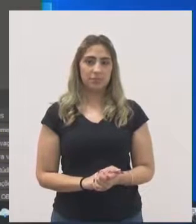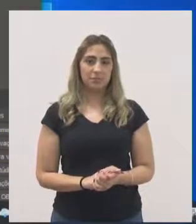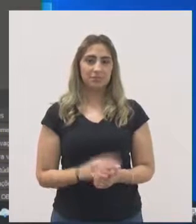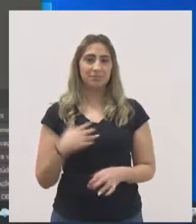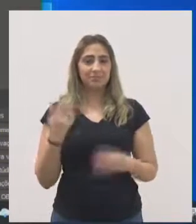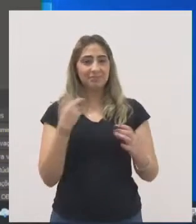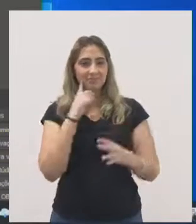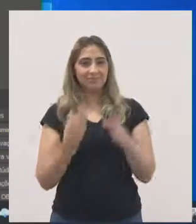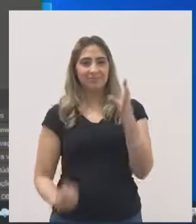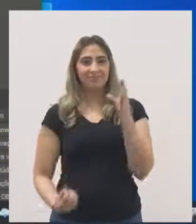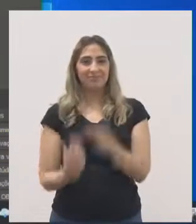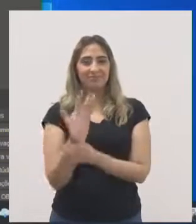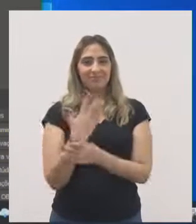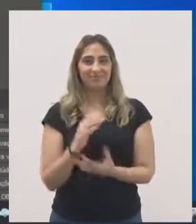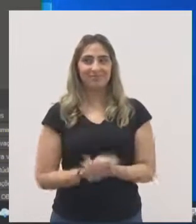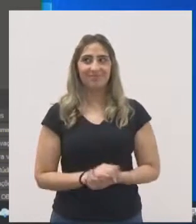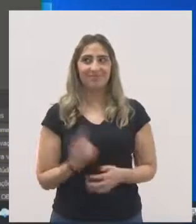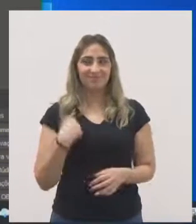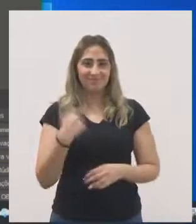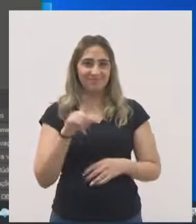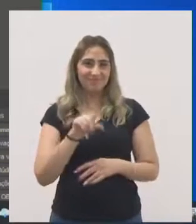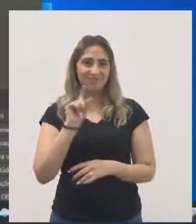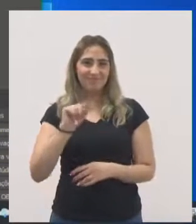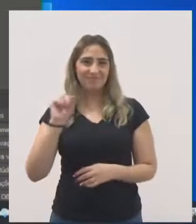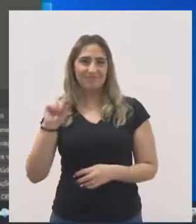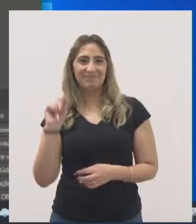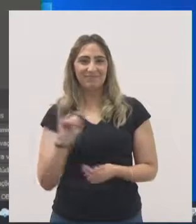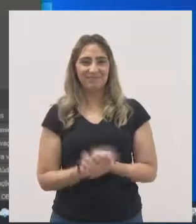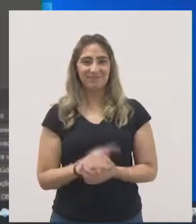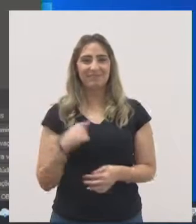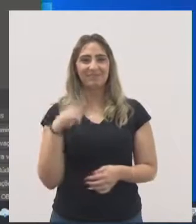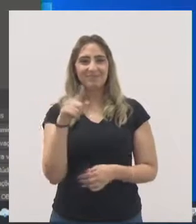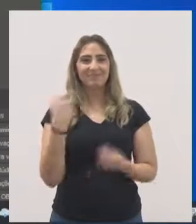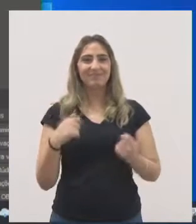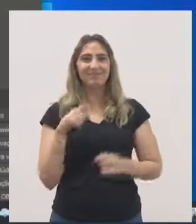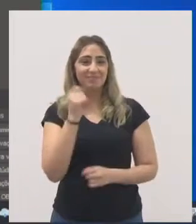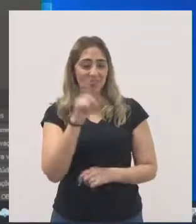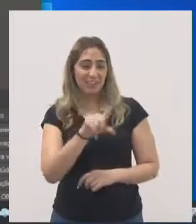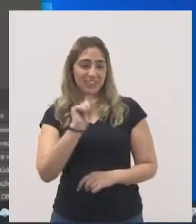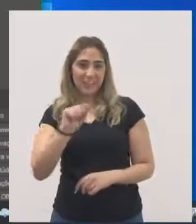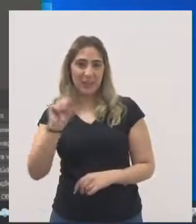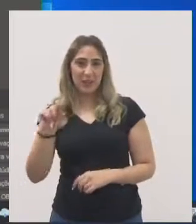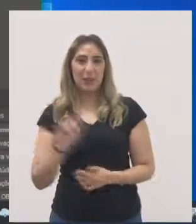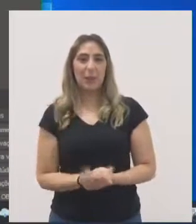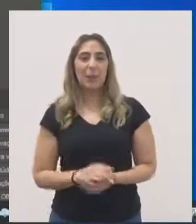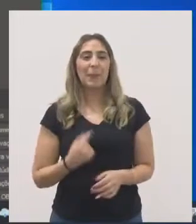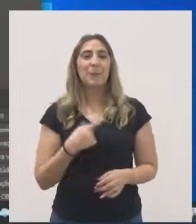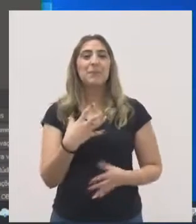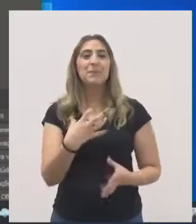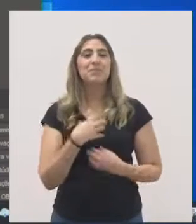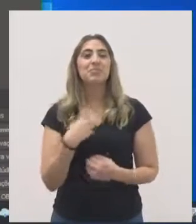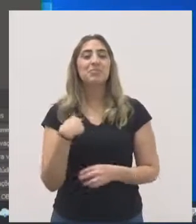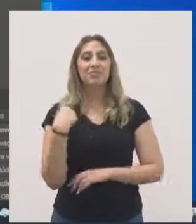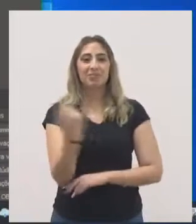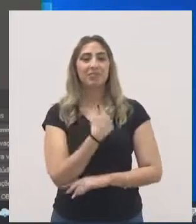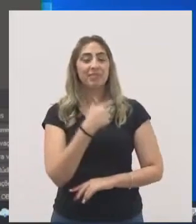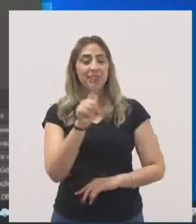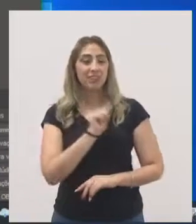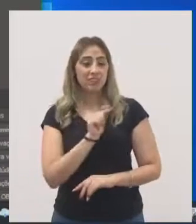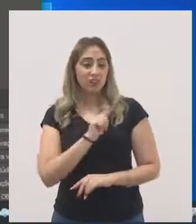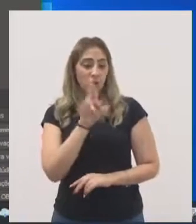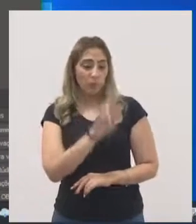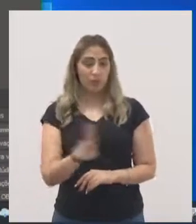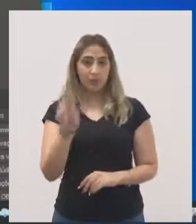Apareceu. Você tem que selecionar, tá vendo, pessoal? Vocês podem selecionar. No caso, se você estiver